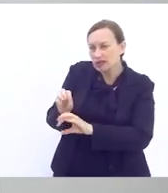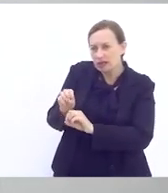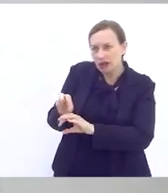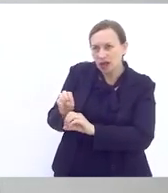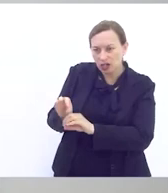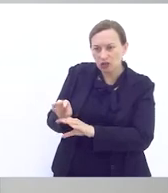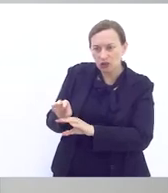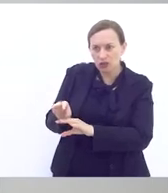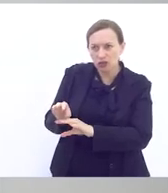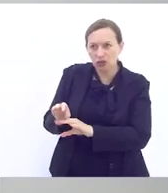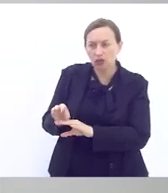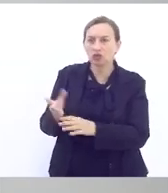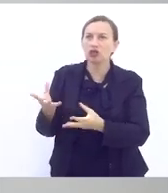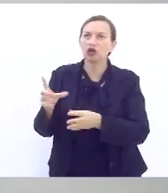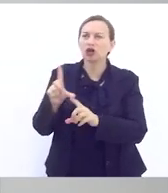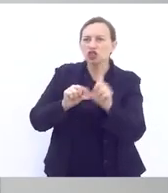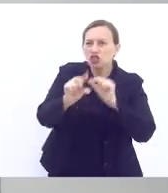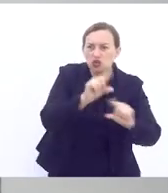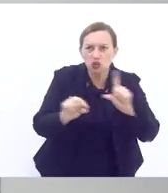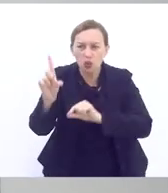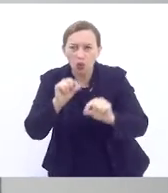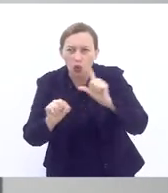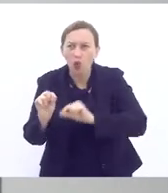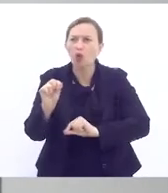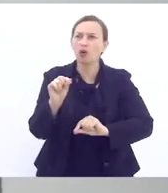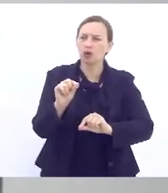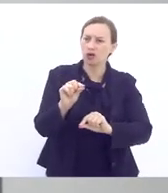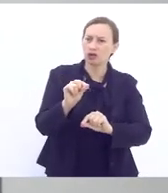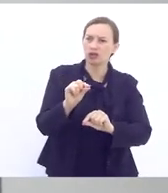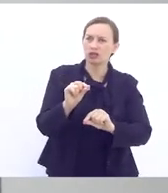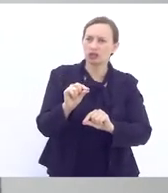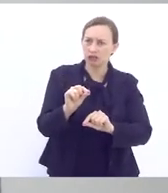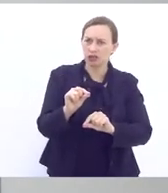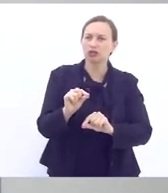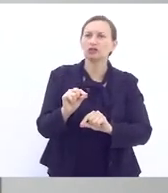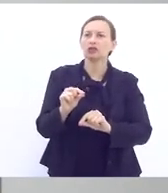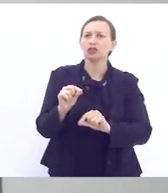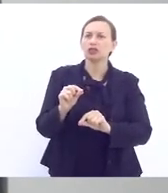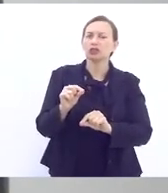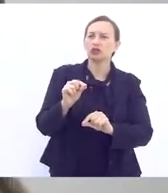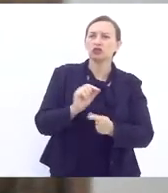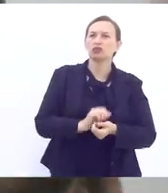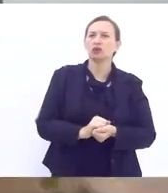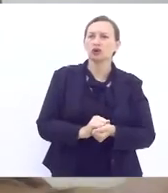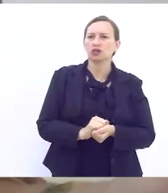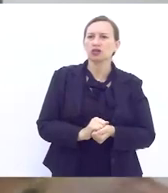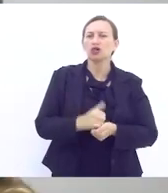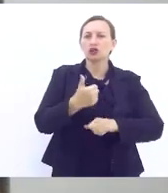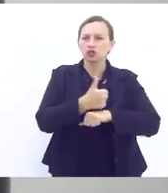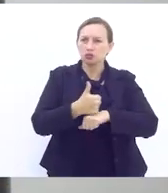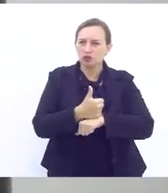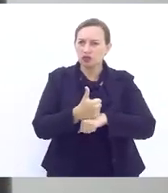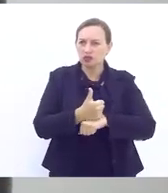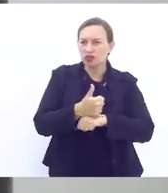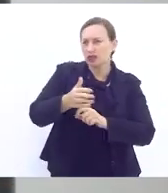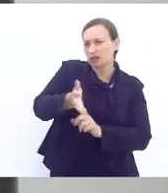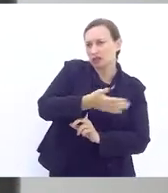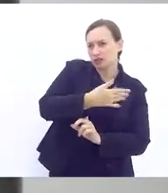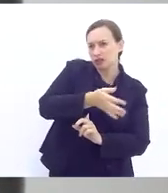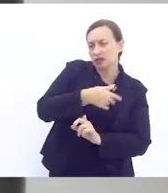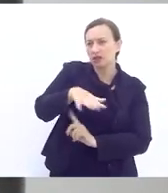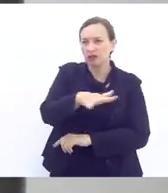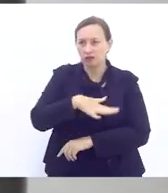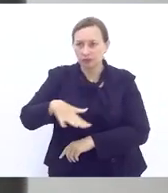nas tomadas de decisão Enfim então eu acho que a gente vai muito além a presença desses profissionais dessas carreiras tecnológicas citadas pelo